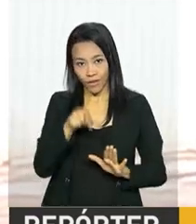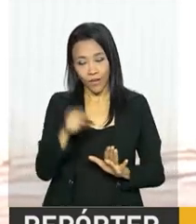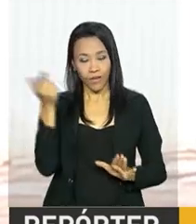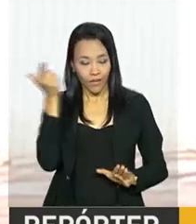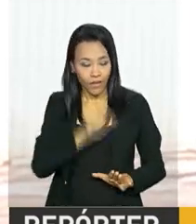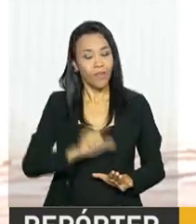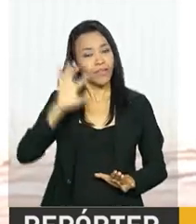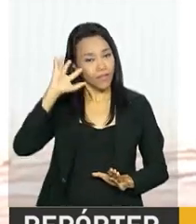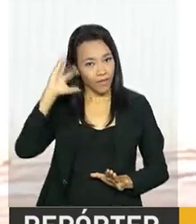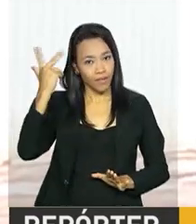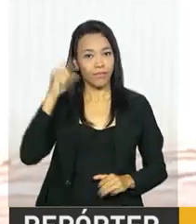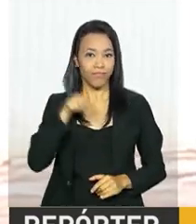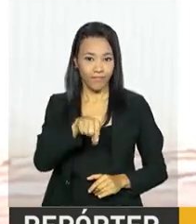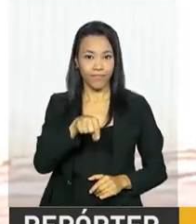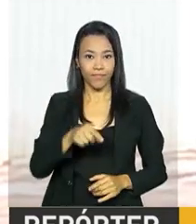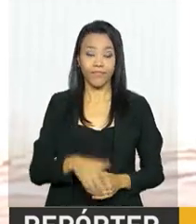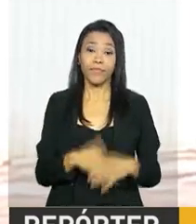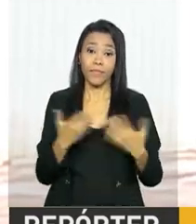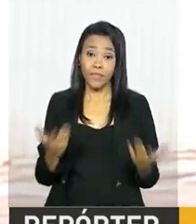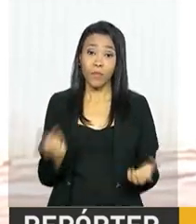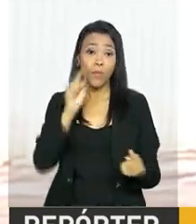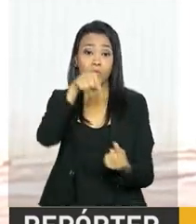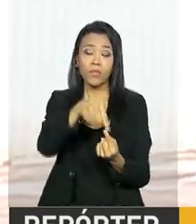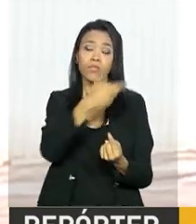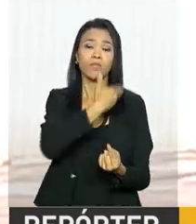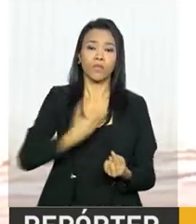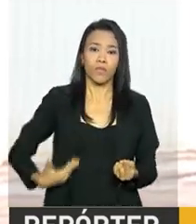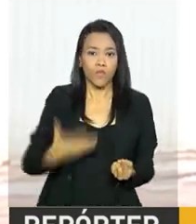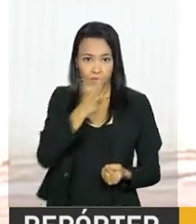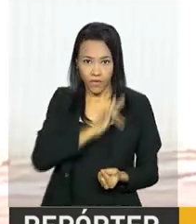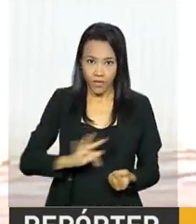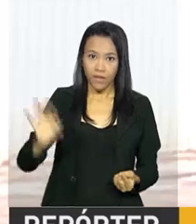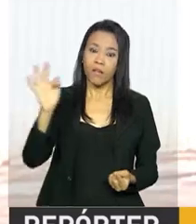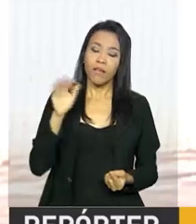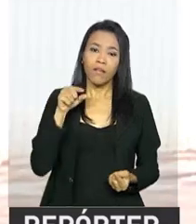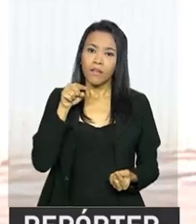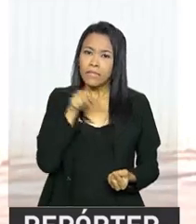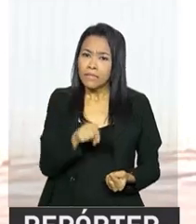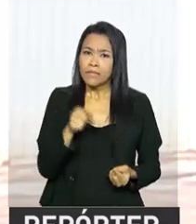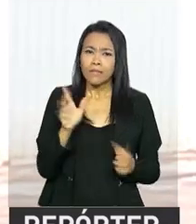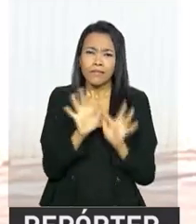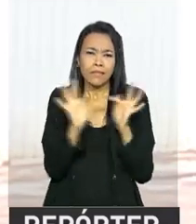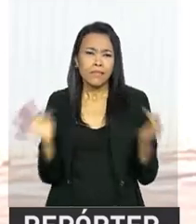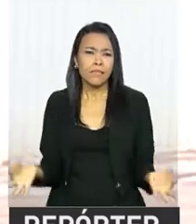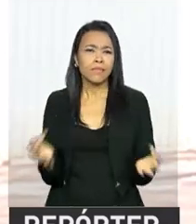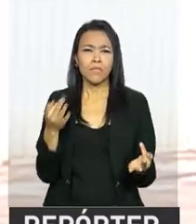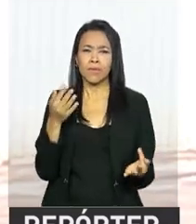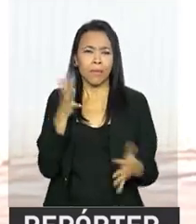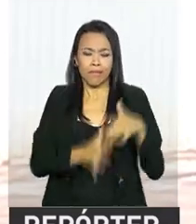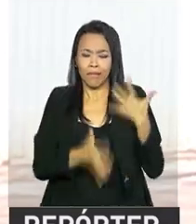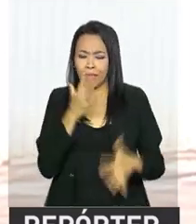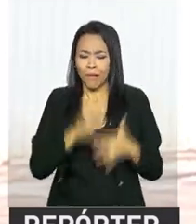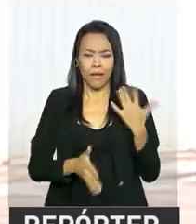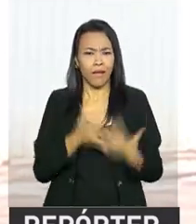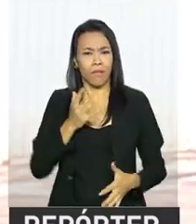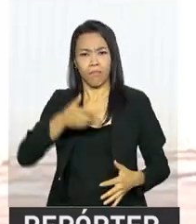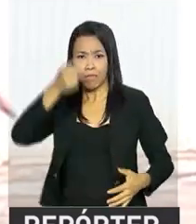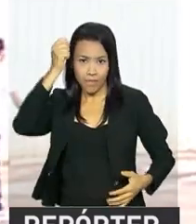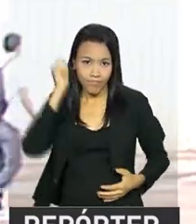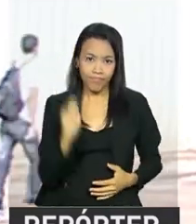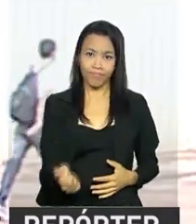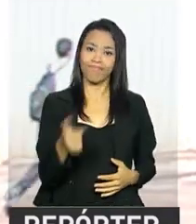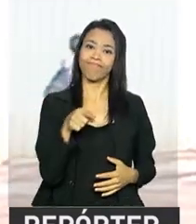de atendimento a intenção do governo federal além de tornar o procedimento mais simples mais rápid e mais